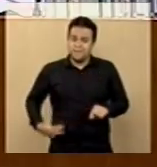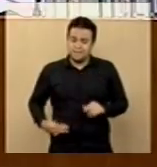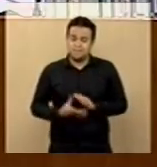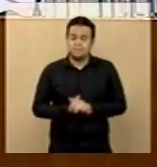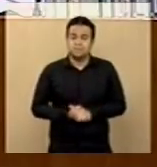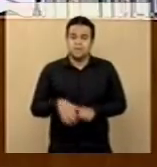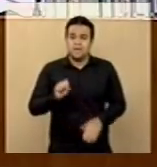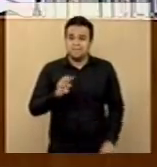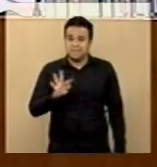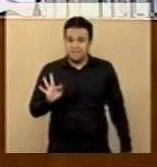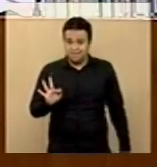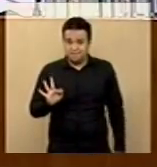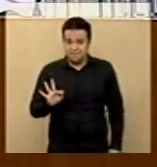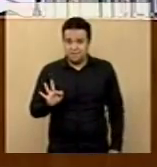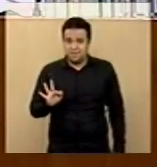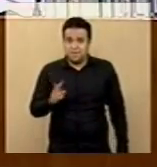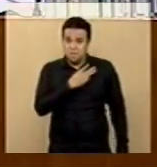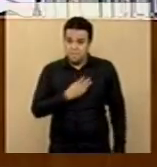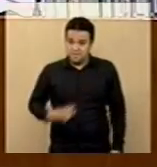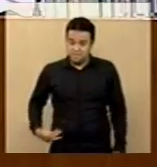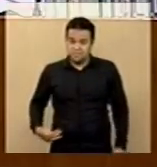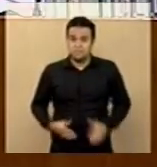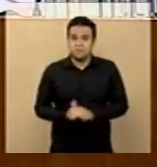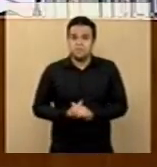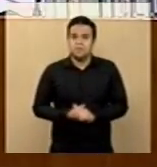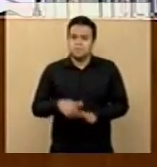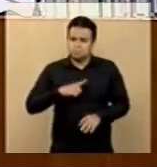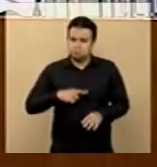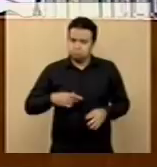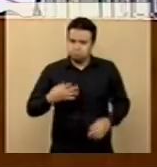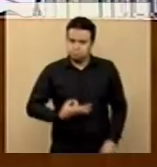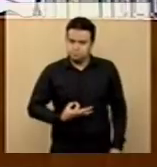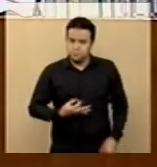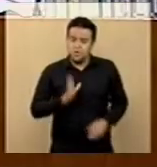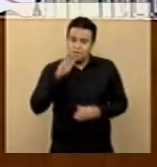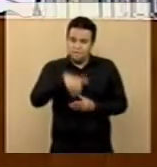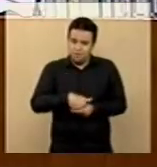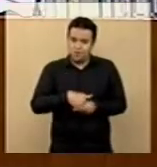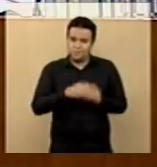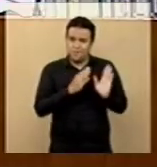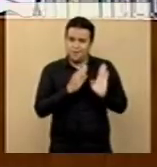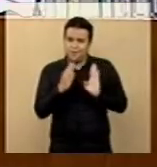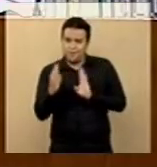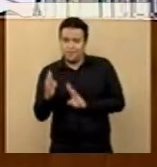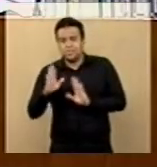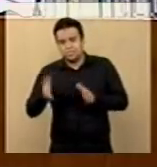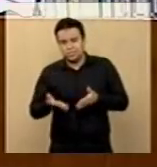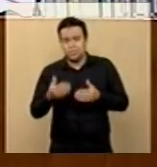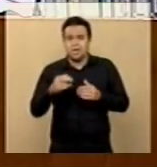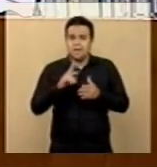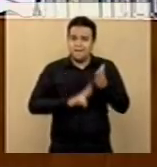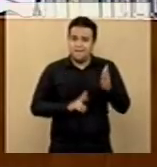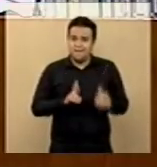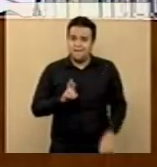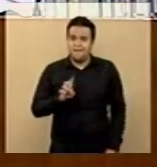Federal afirmar, como nós estamos afirmando, pelo menos nos votos que acompanharam o ministro